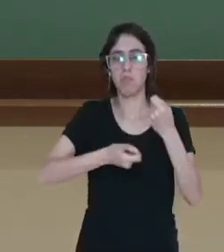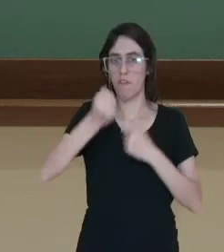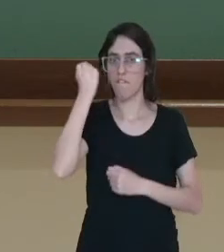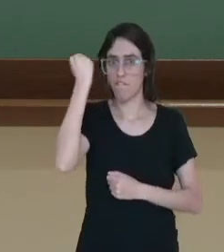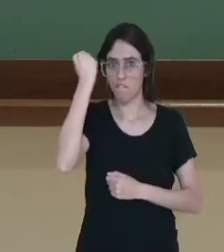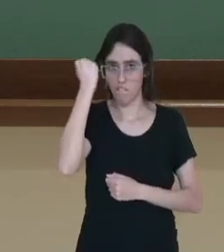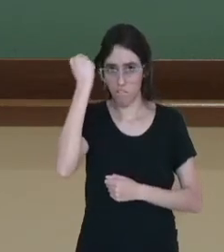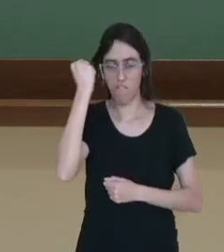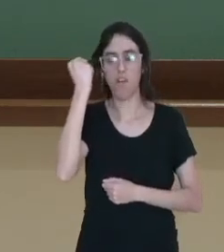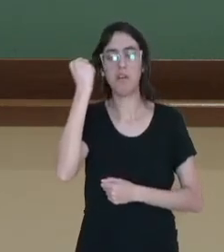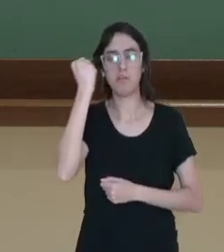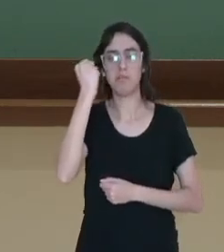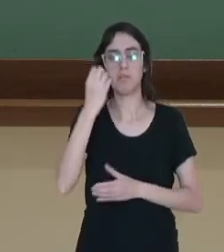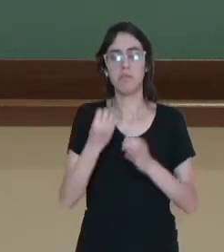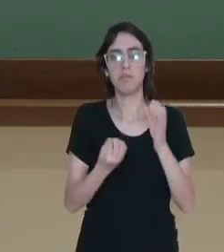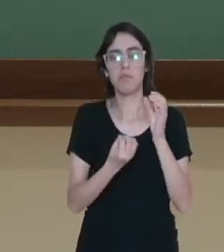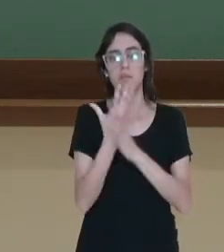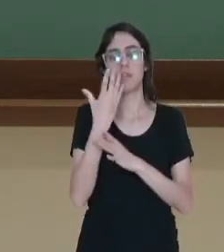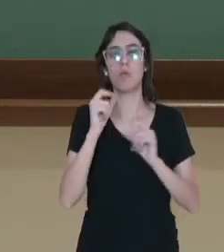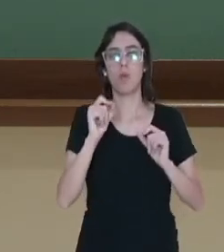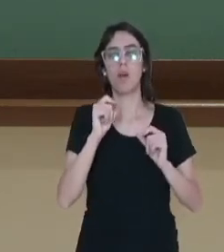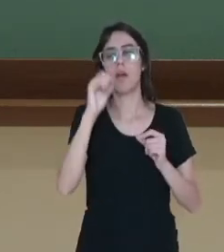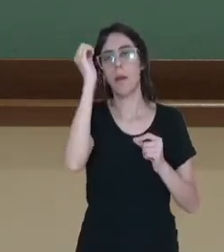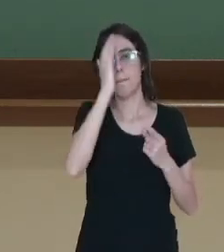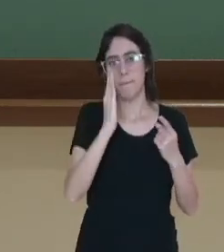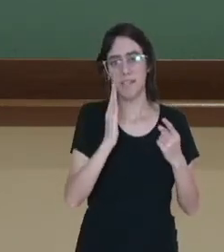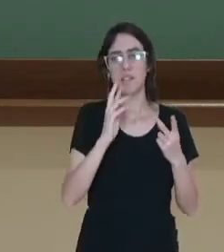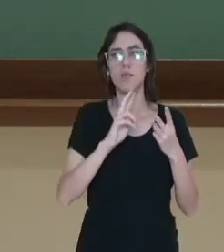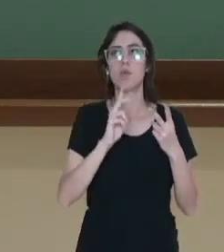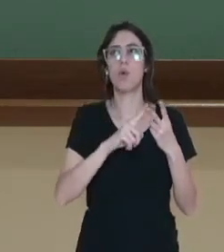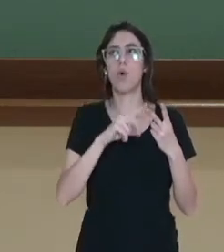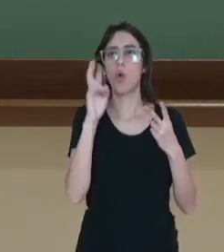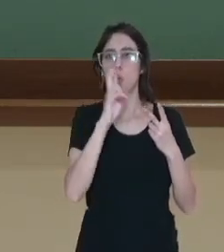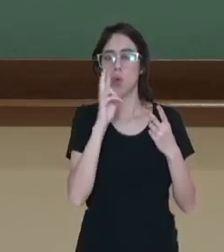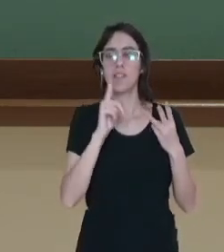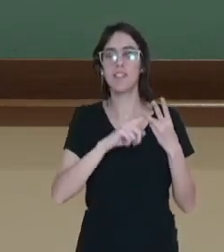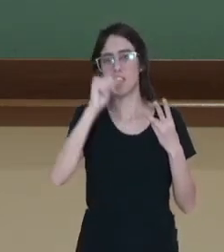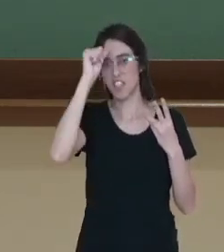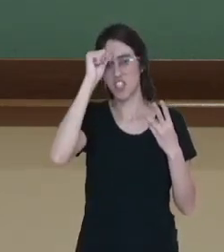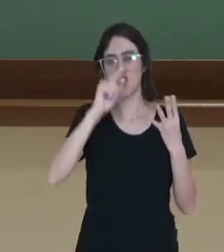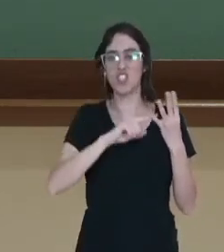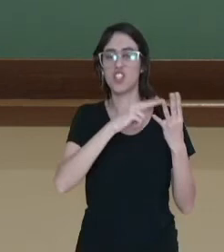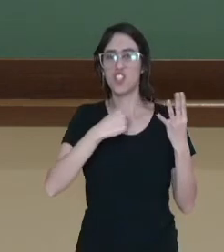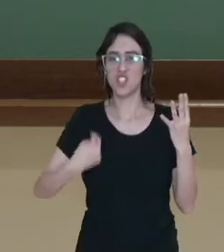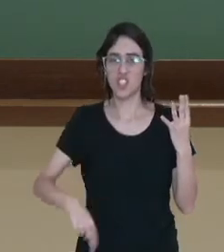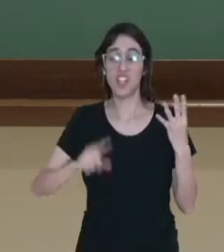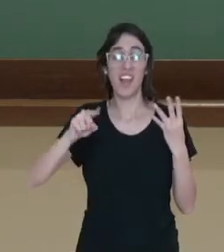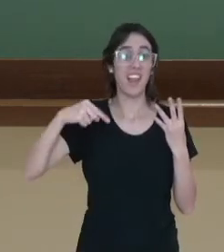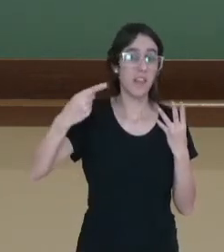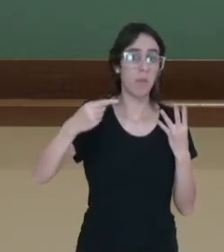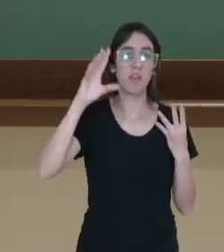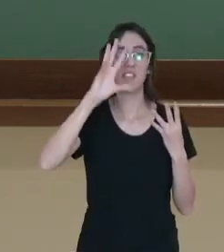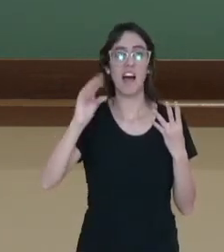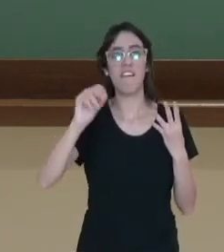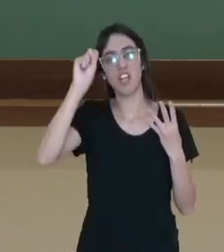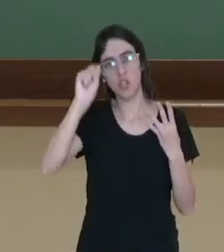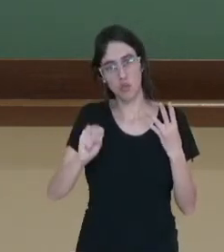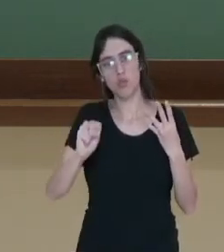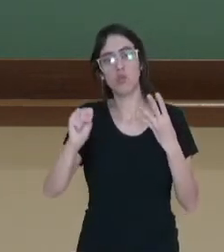forte, criado a partir de Brasil, Rússia, Índia, China e depois o ingresso também da África do